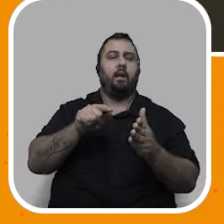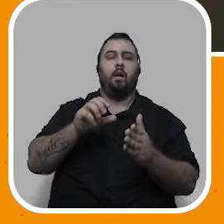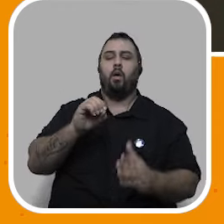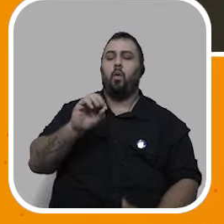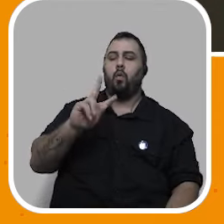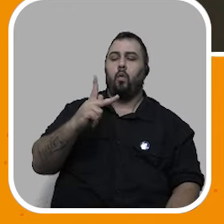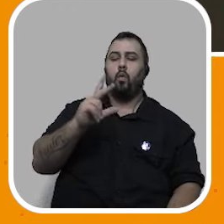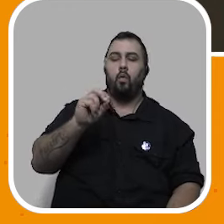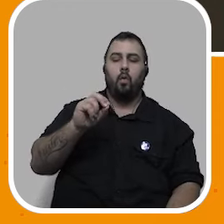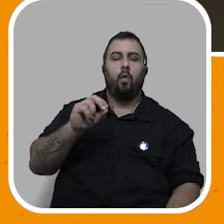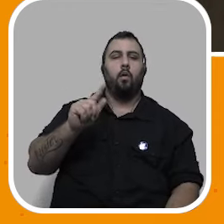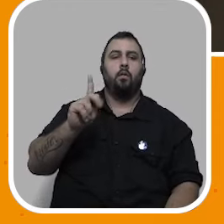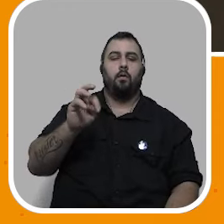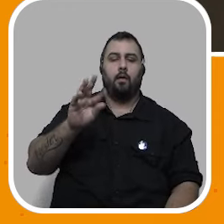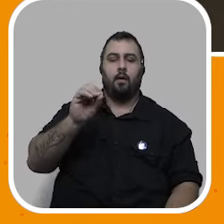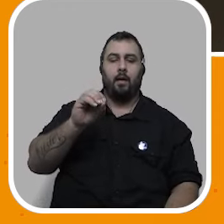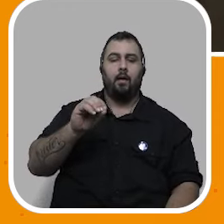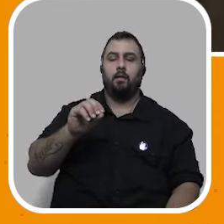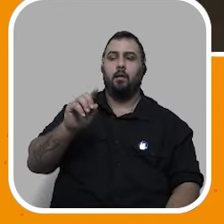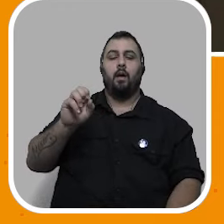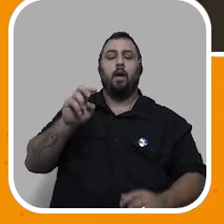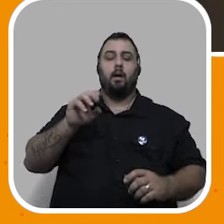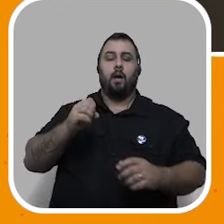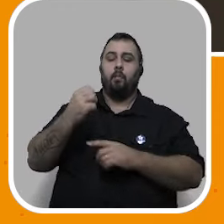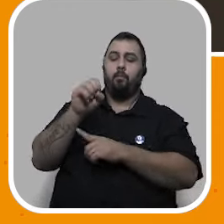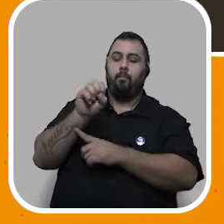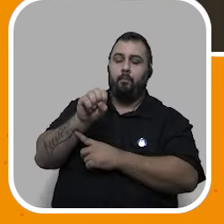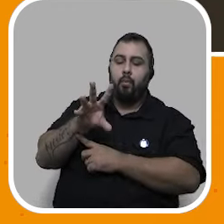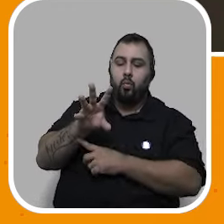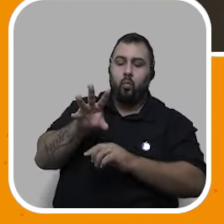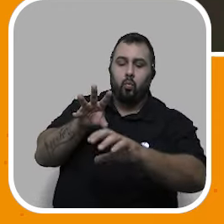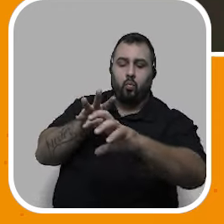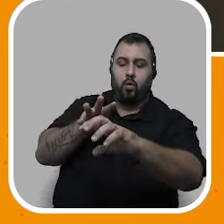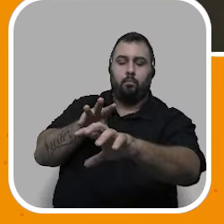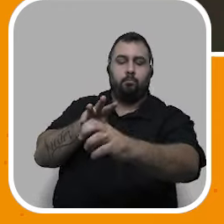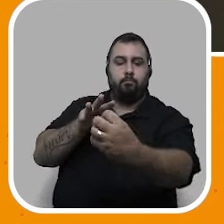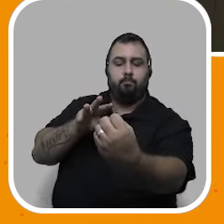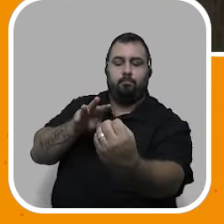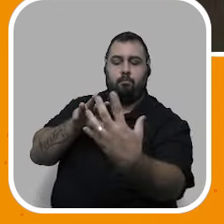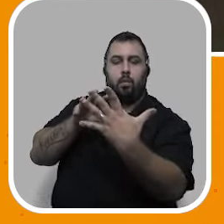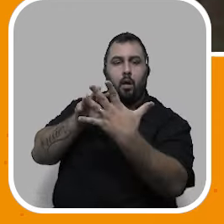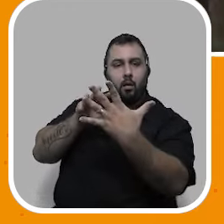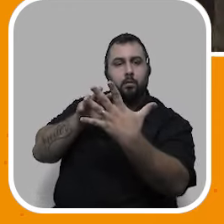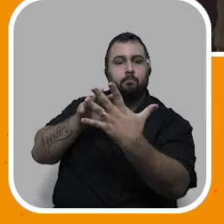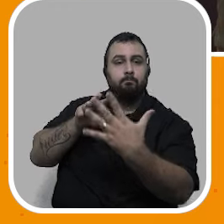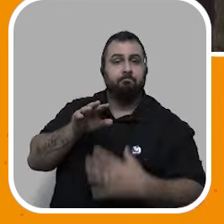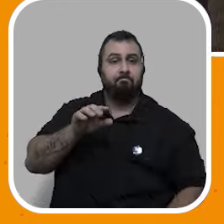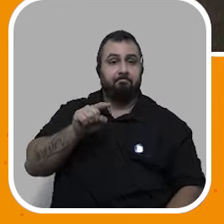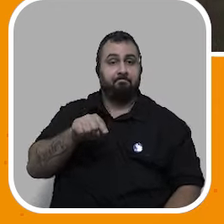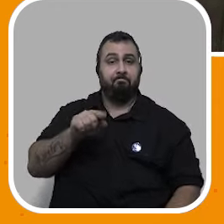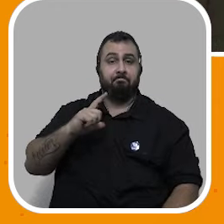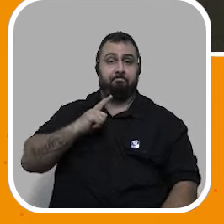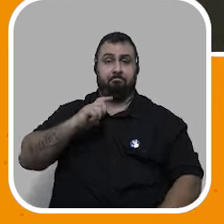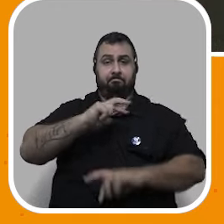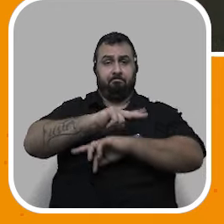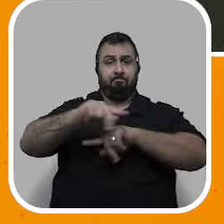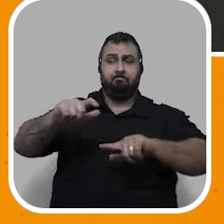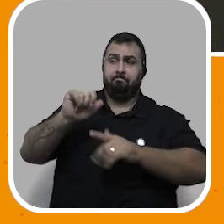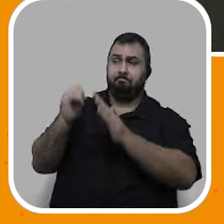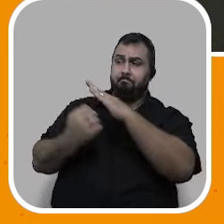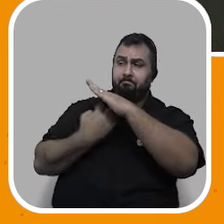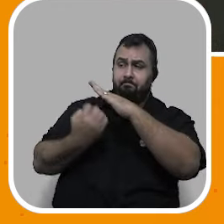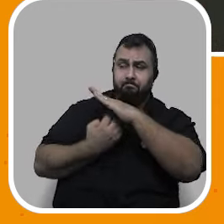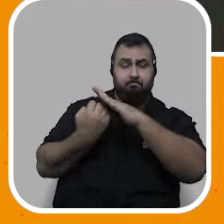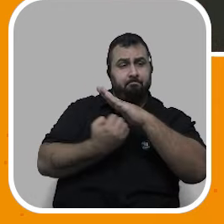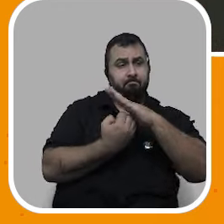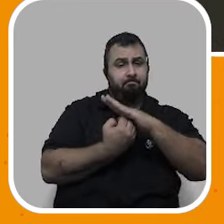que é quando a luz bate nesse material ele reflete né hoje existem várias e eh empresas